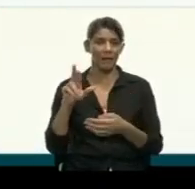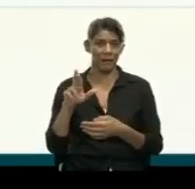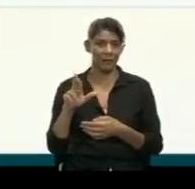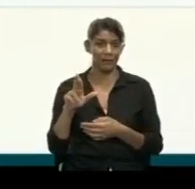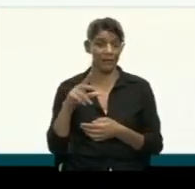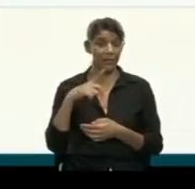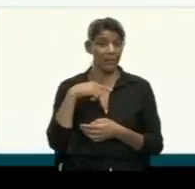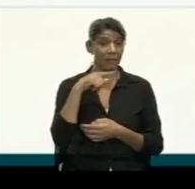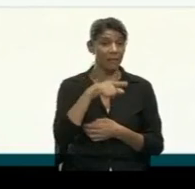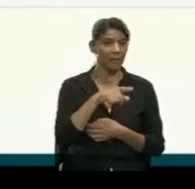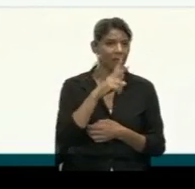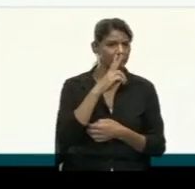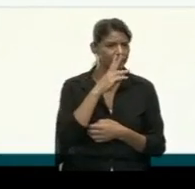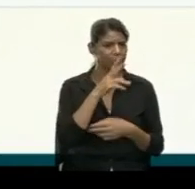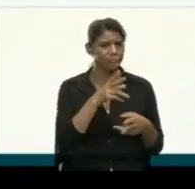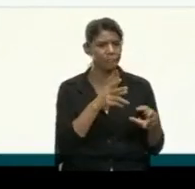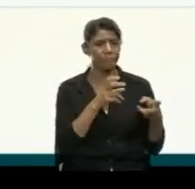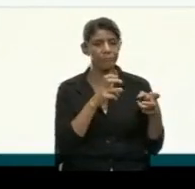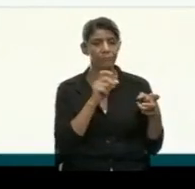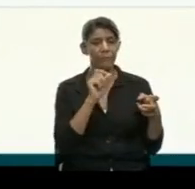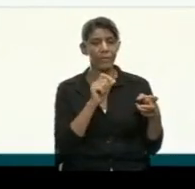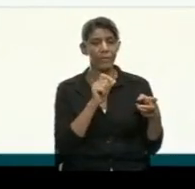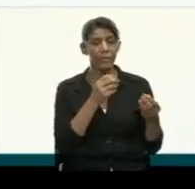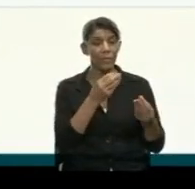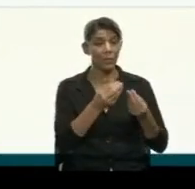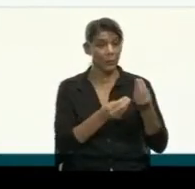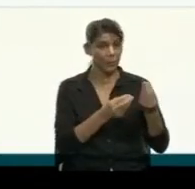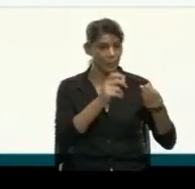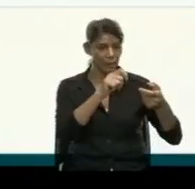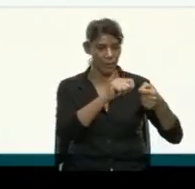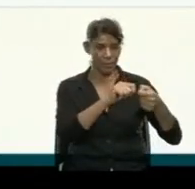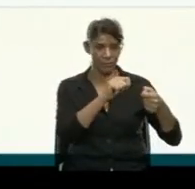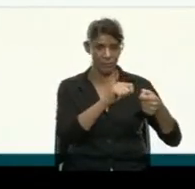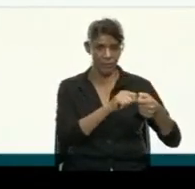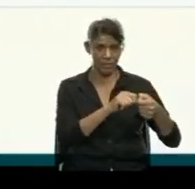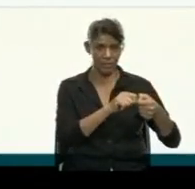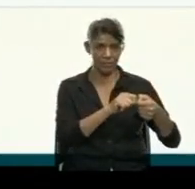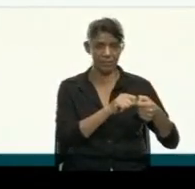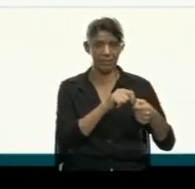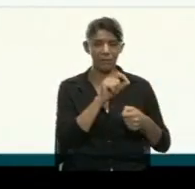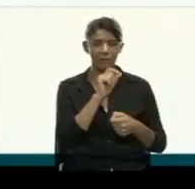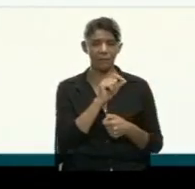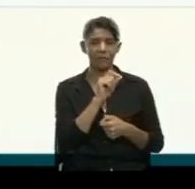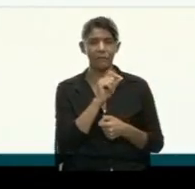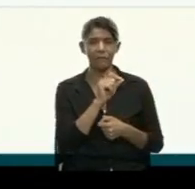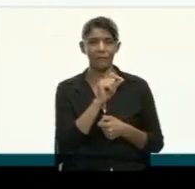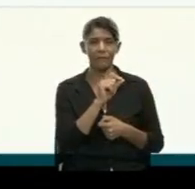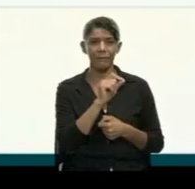aqui tem um ponto a ser observado. Quando a gente fez a nossa